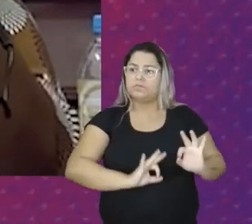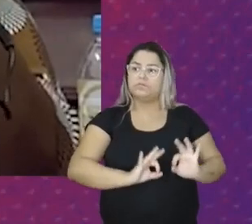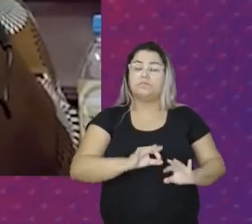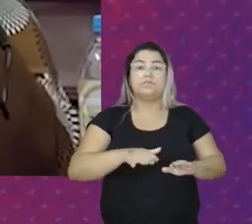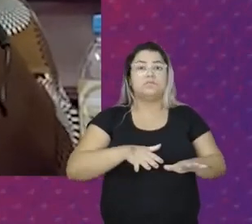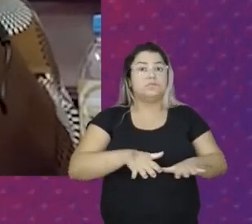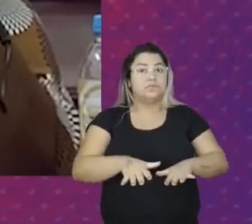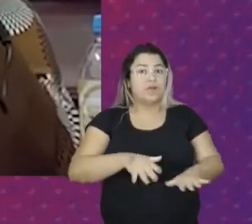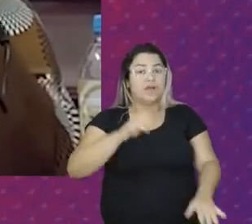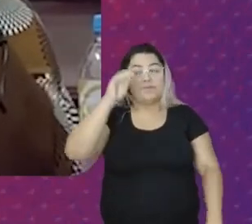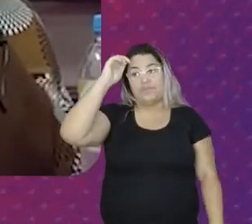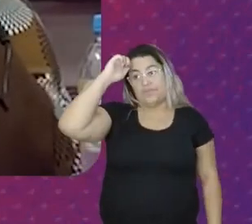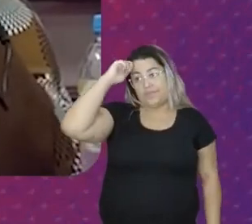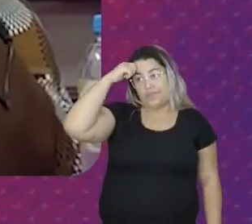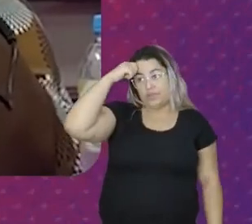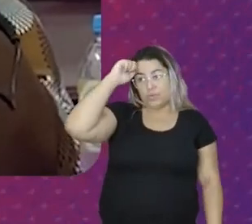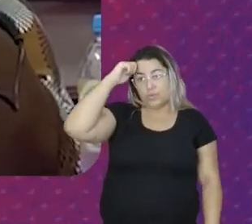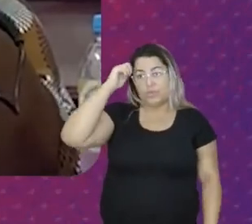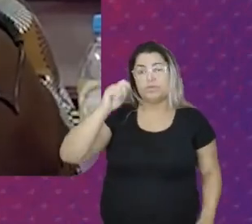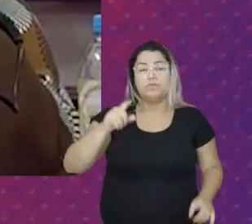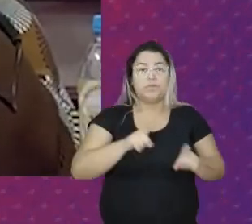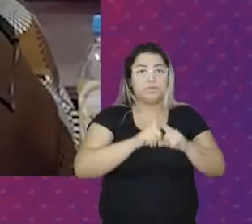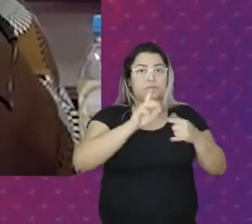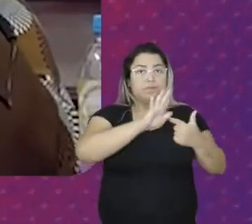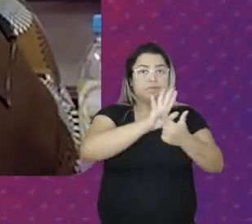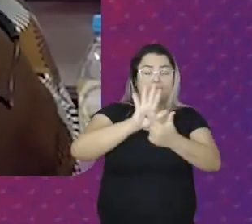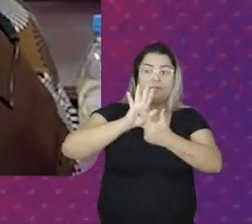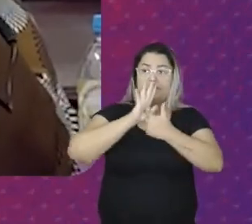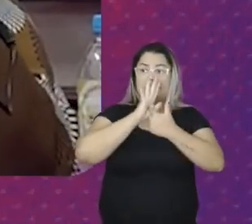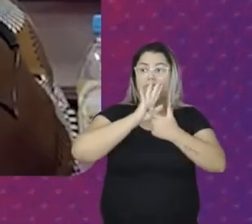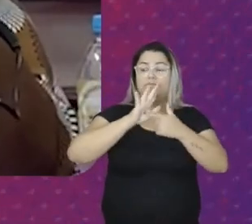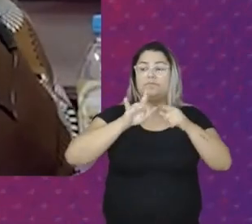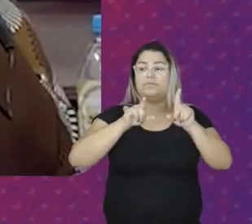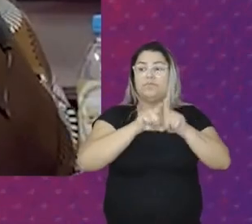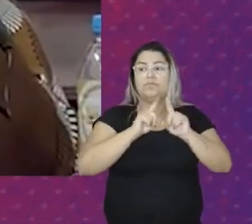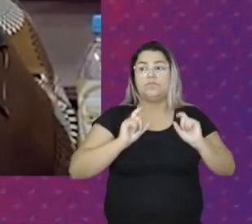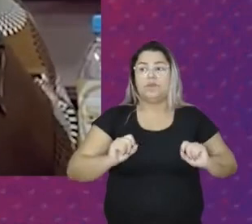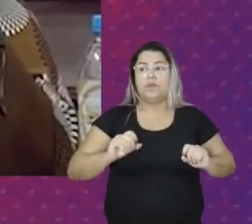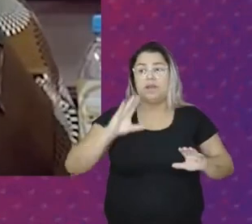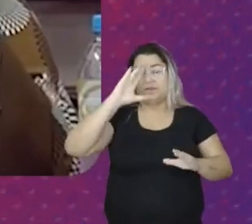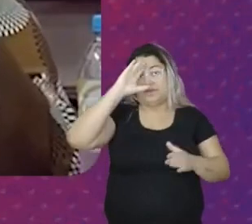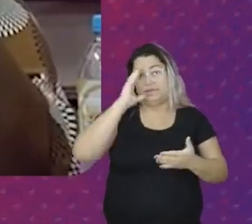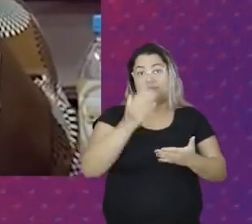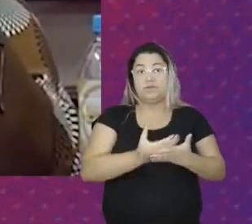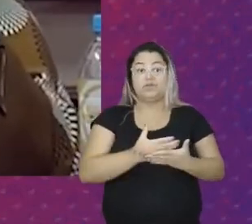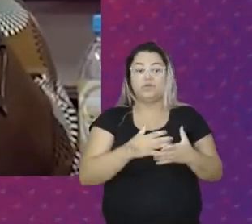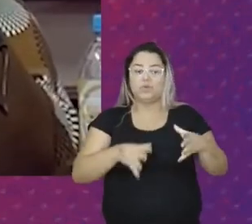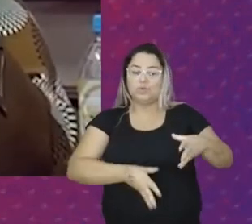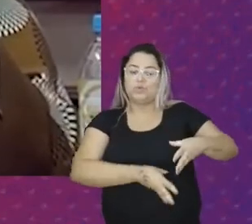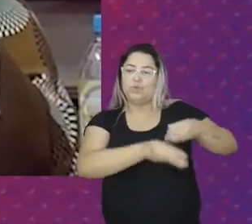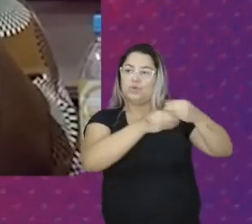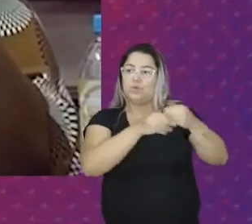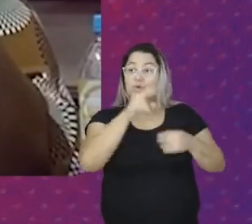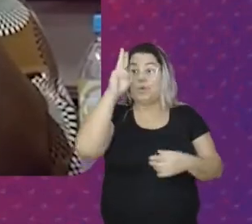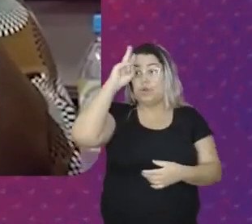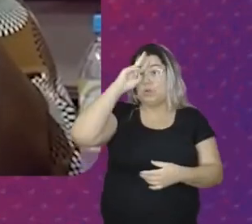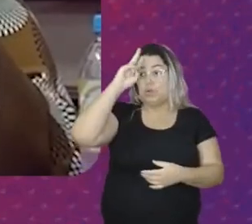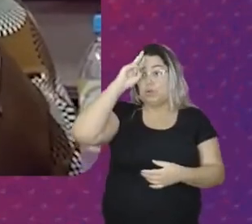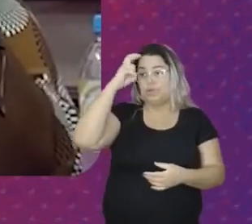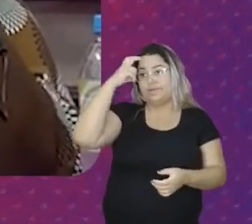movimento negro para mostrar para vocês que essa tese de incluir história e